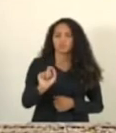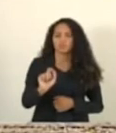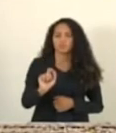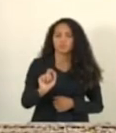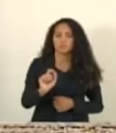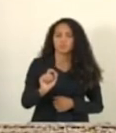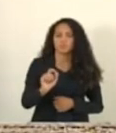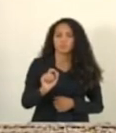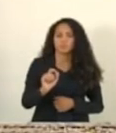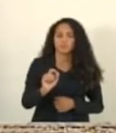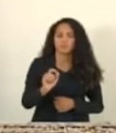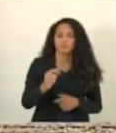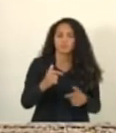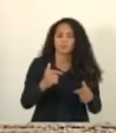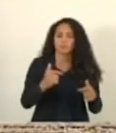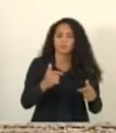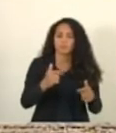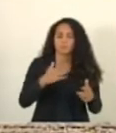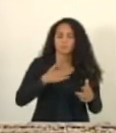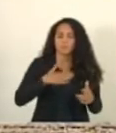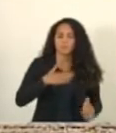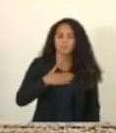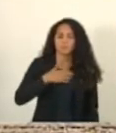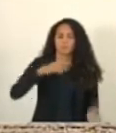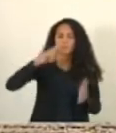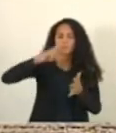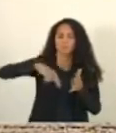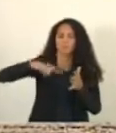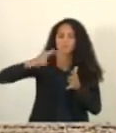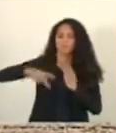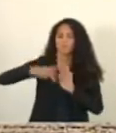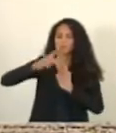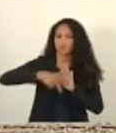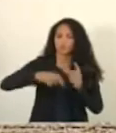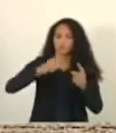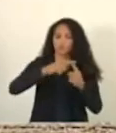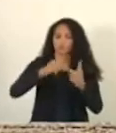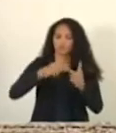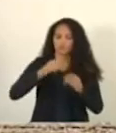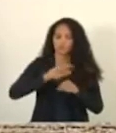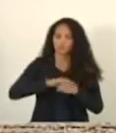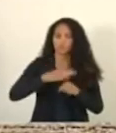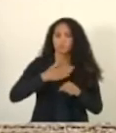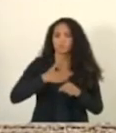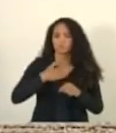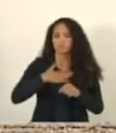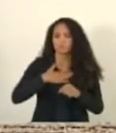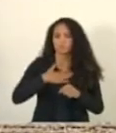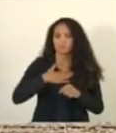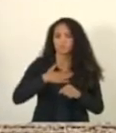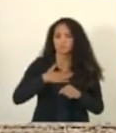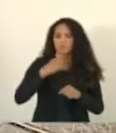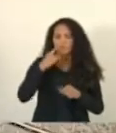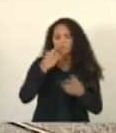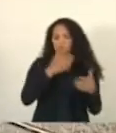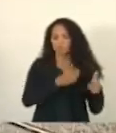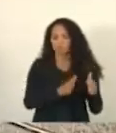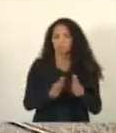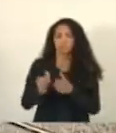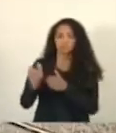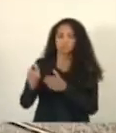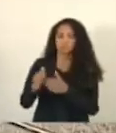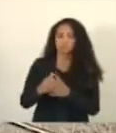No expediente foi lido dois projetos de minha autoria e foram apensados a outros.